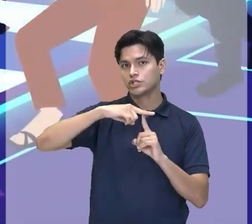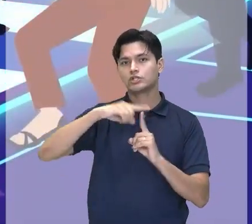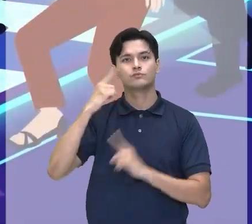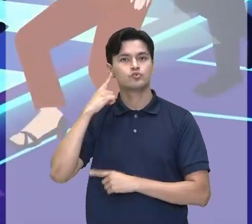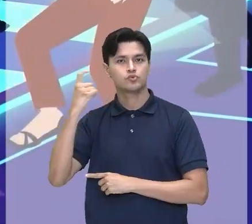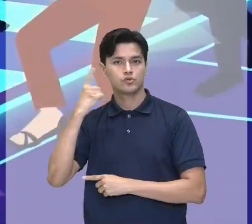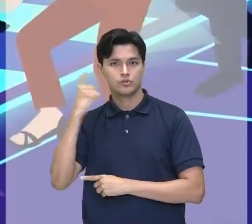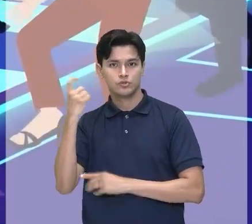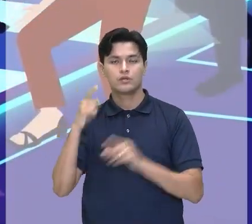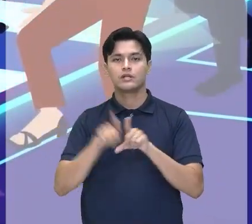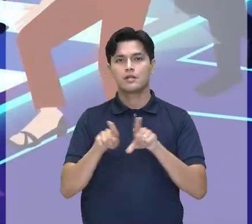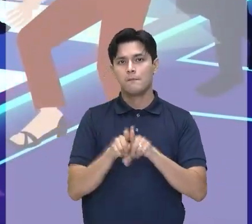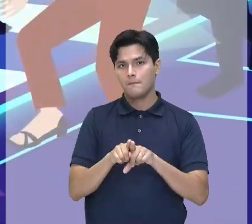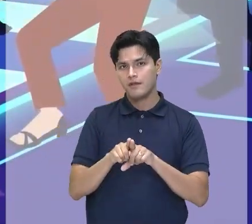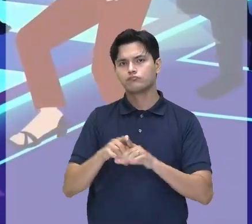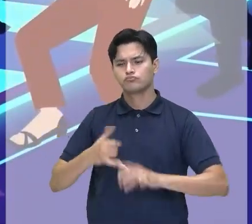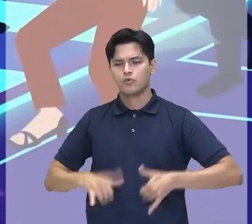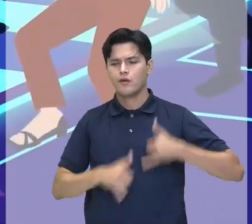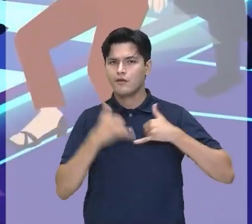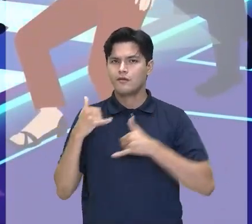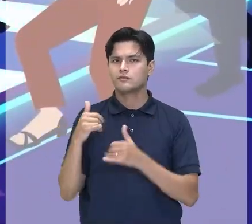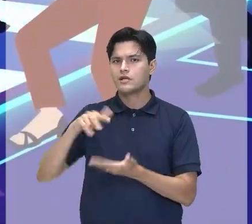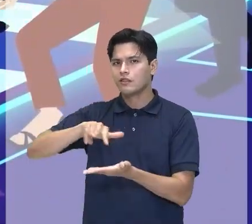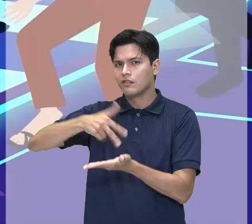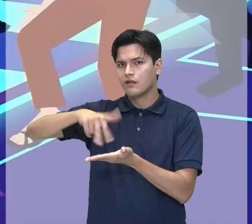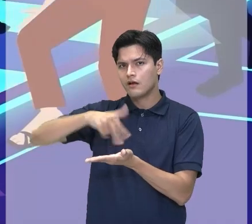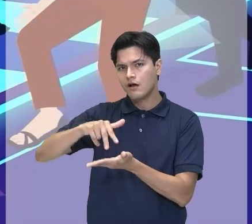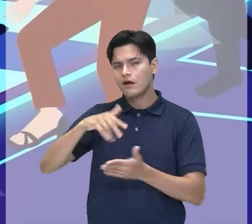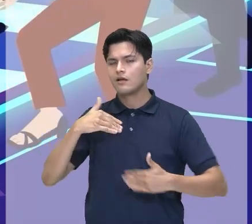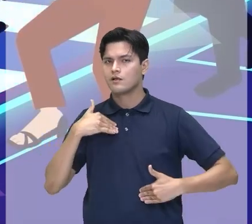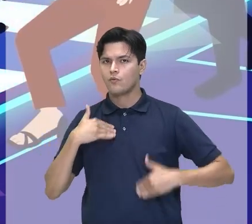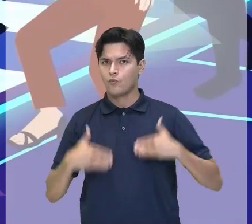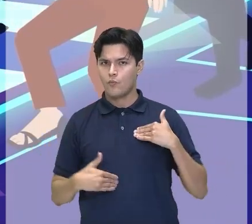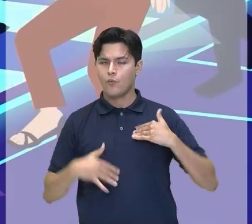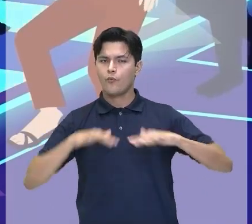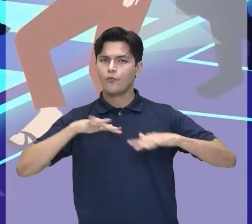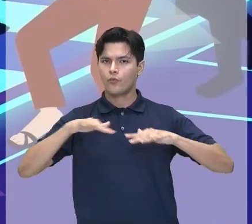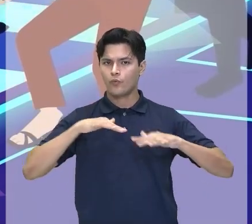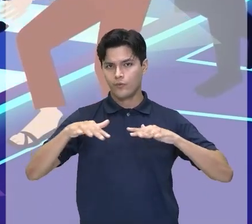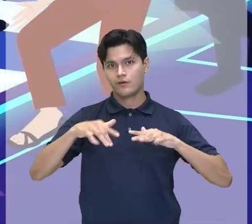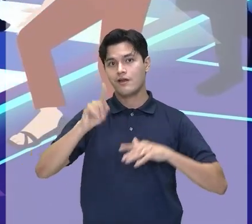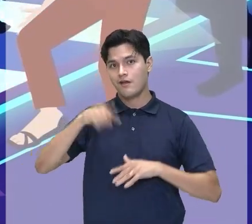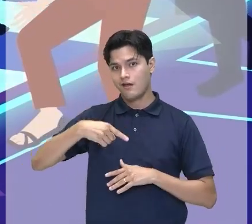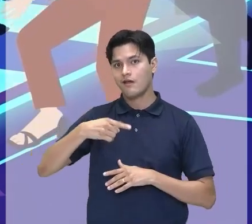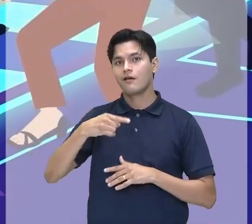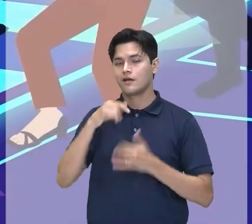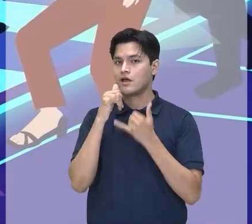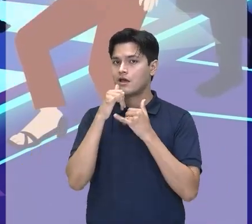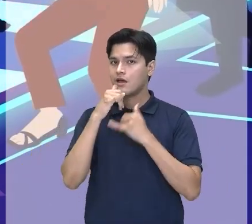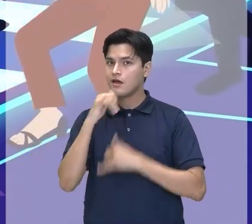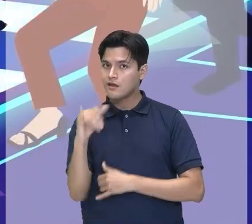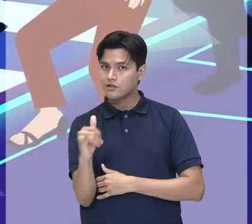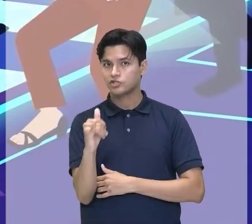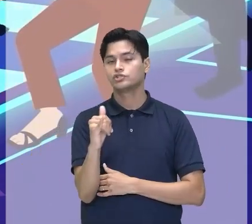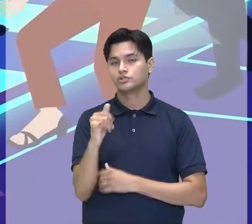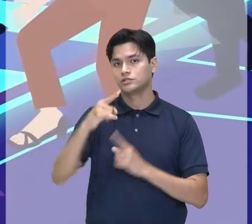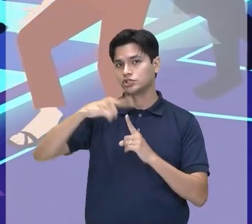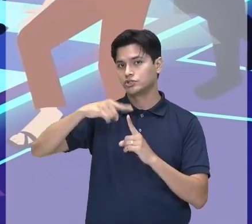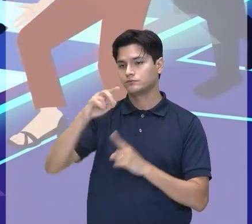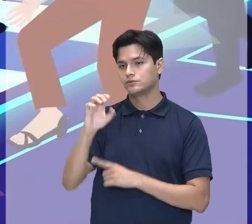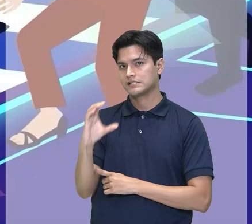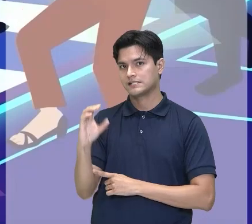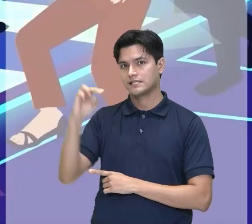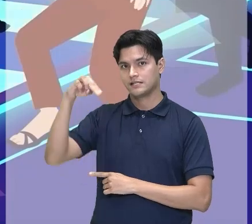A energia da dança, a energia dos movimentos, é a energia cinética, ou seja, essa energia